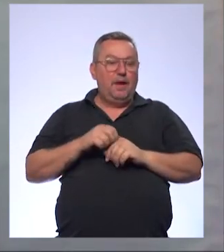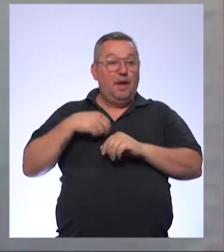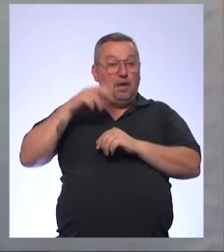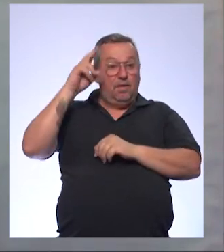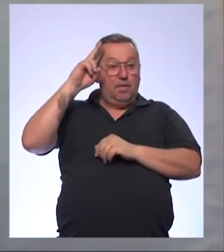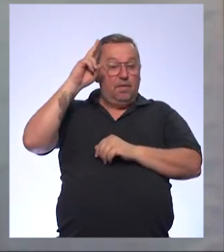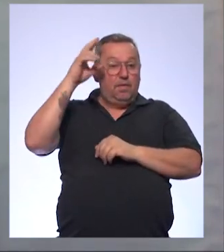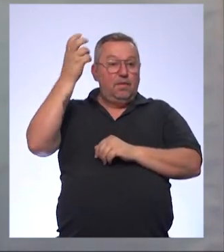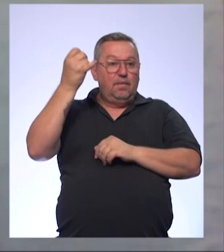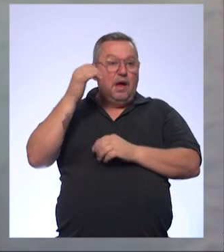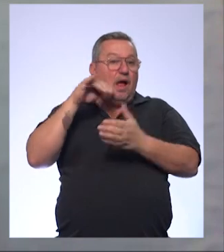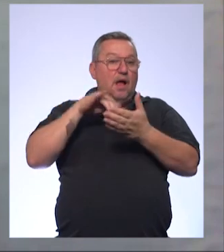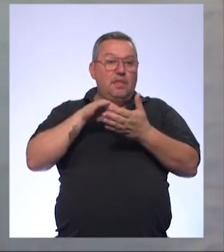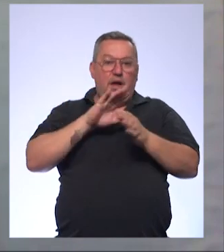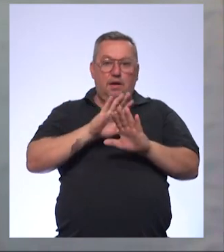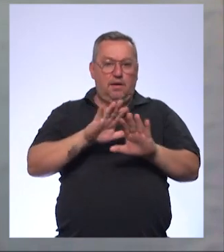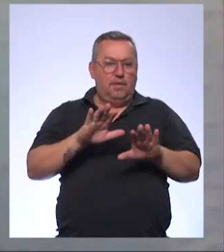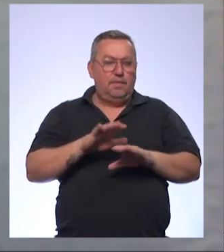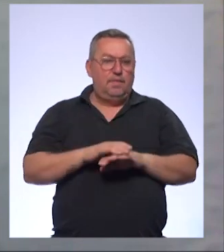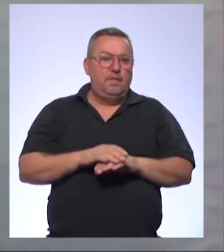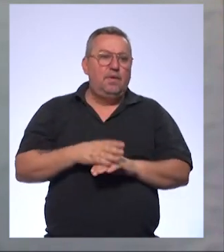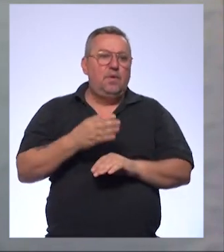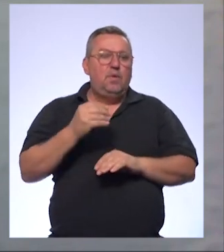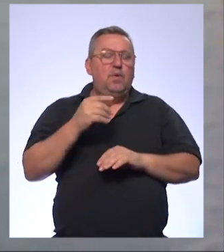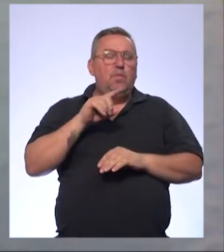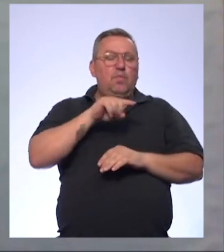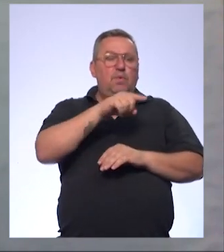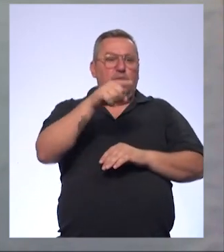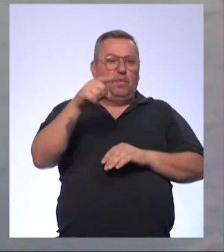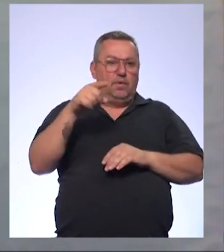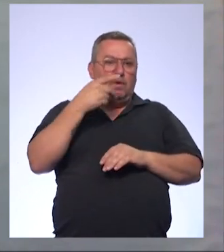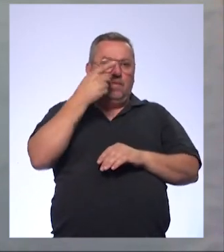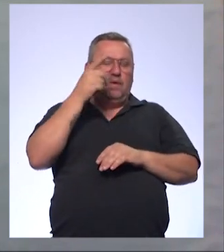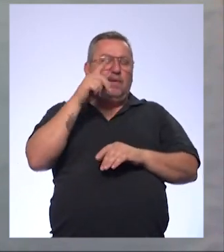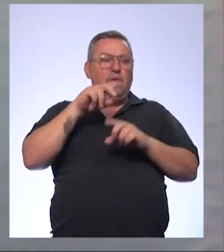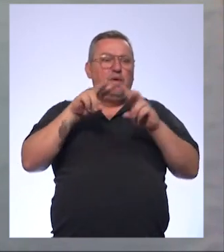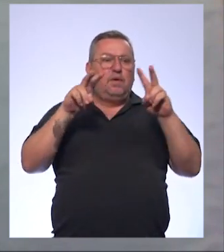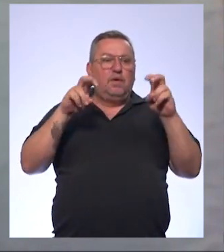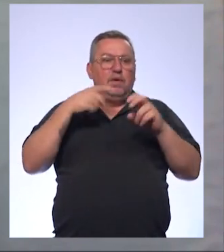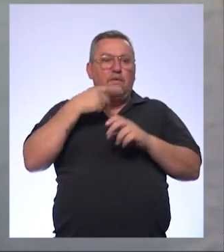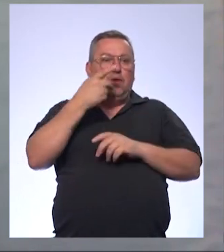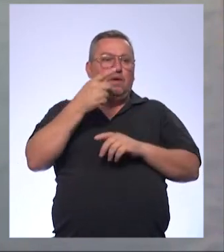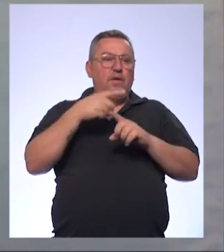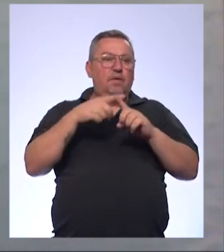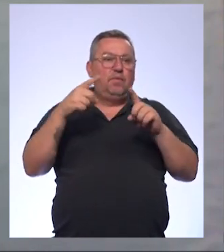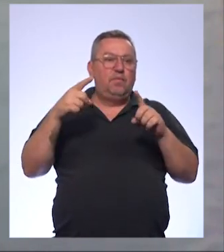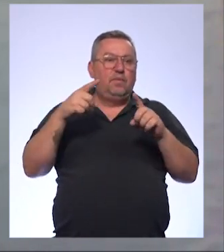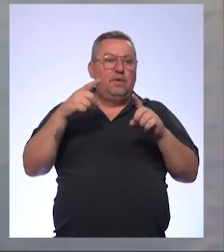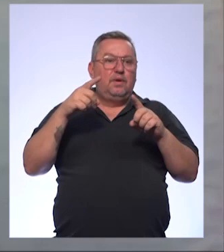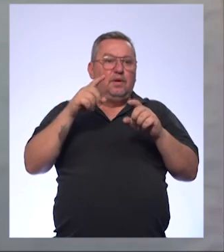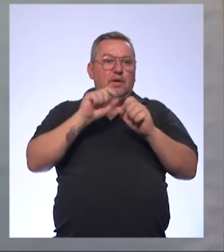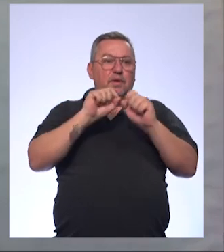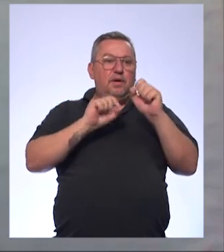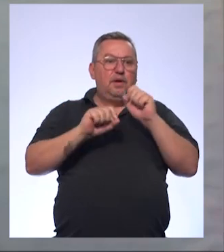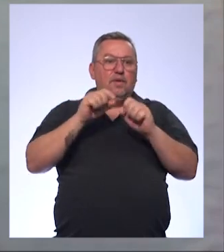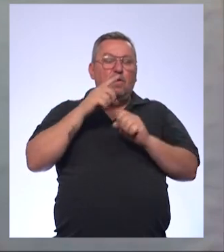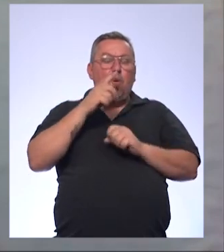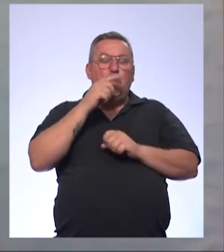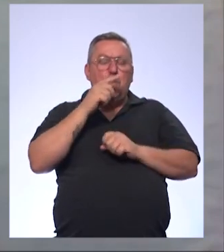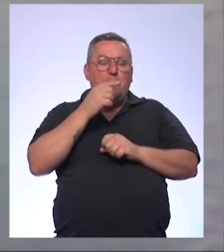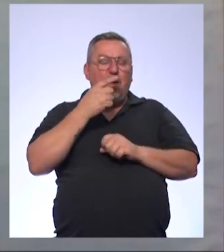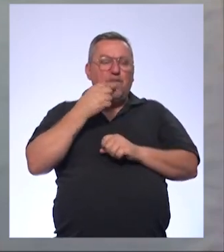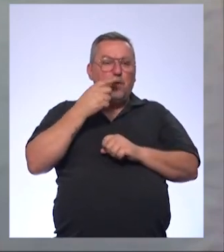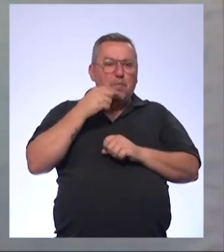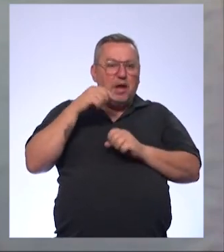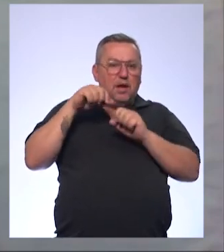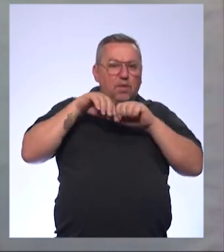historiografia vai contar até aí. Eu sei que muitos de vocês, até na outra vez que falamos deste assunto, vocês falaram, mas ele cruzou, teve o Mar Vermelho, ele abriu o